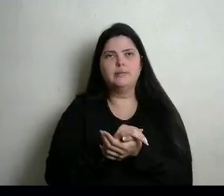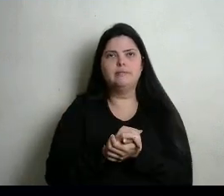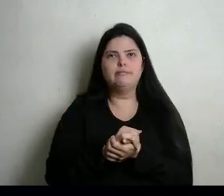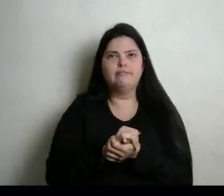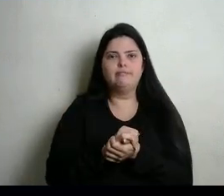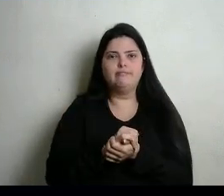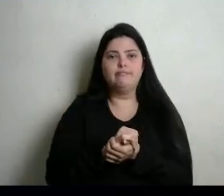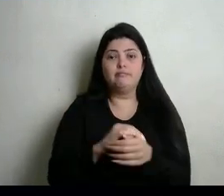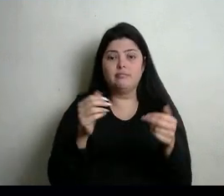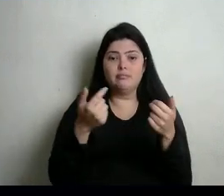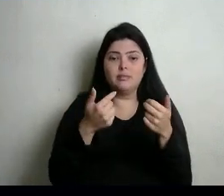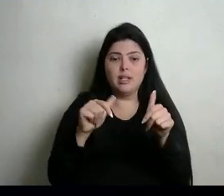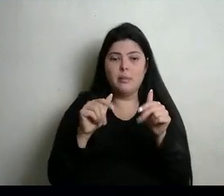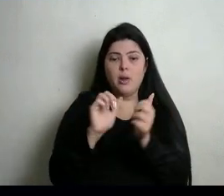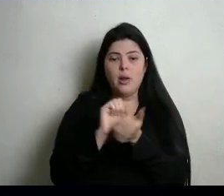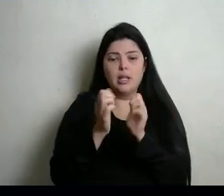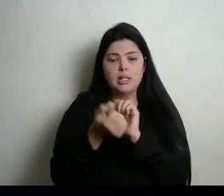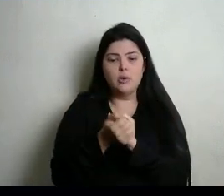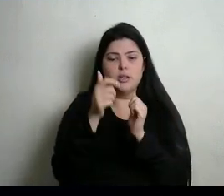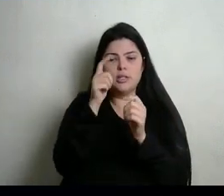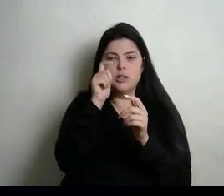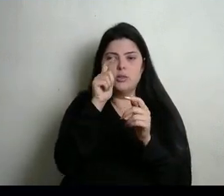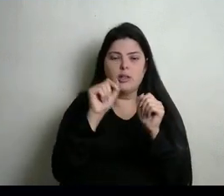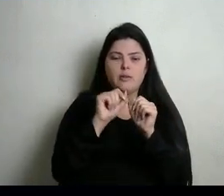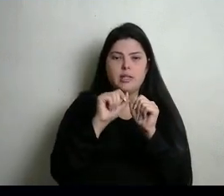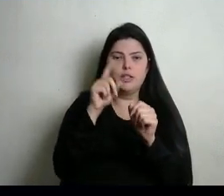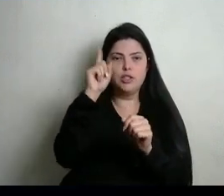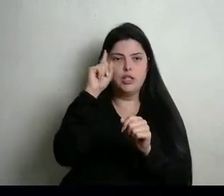trabalhos mais manuais que a gente tem no nosso dia a dia, né?